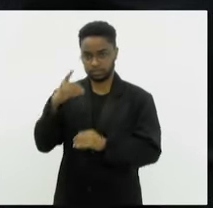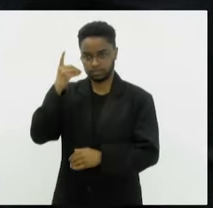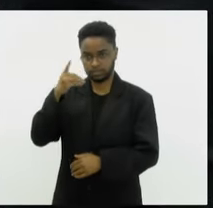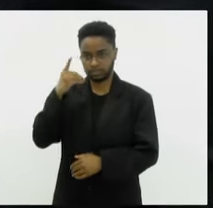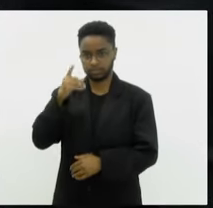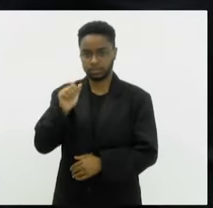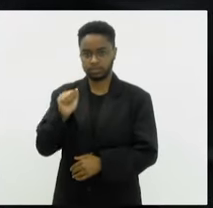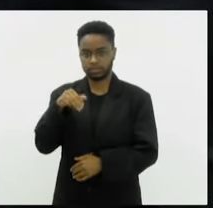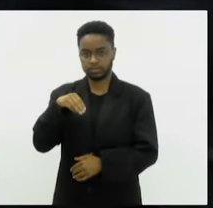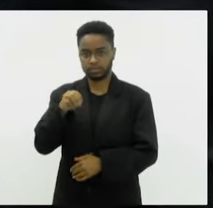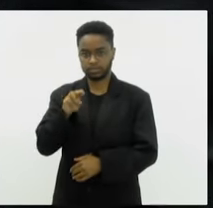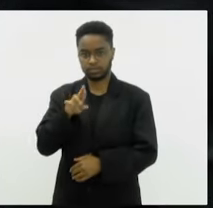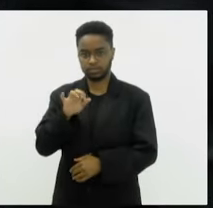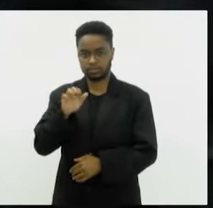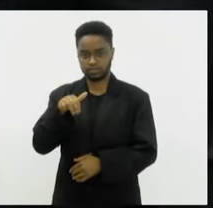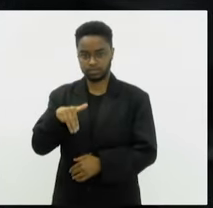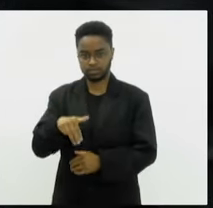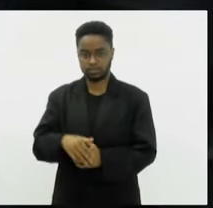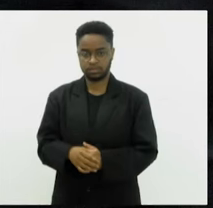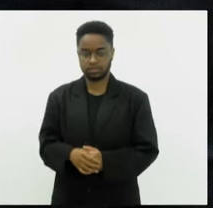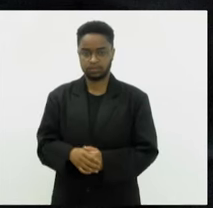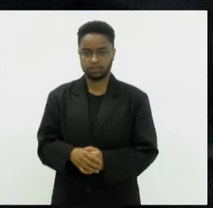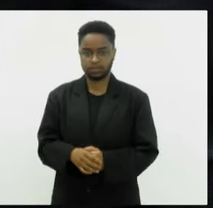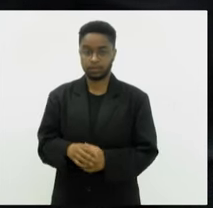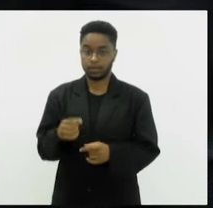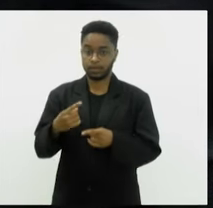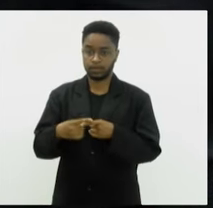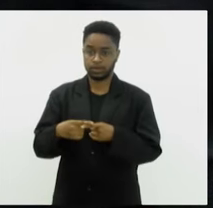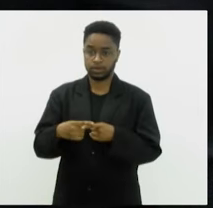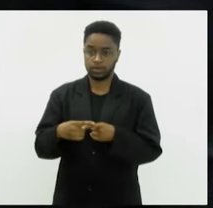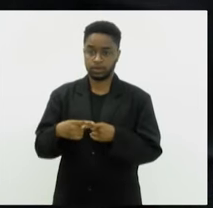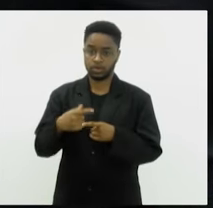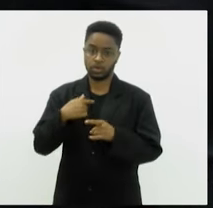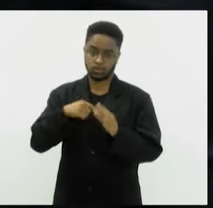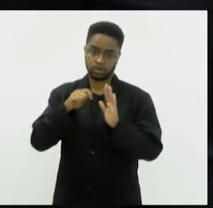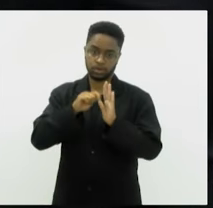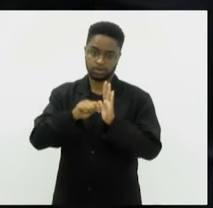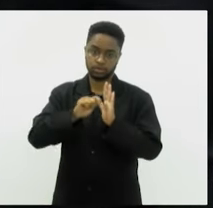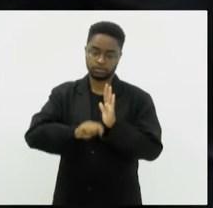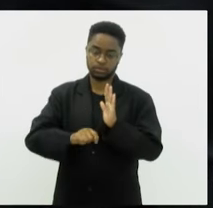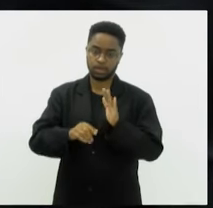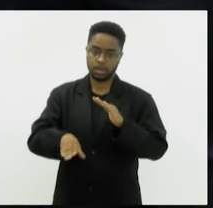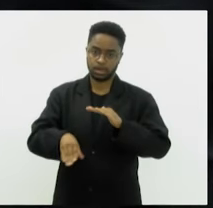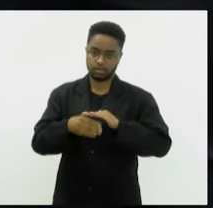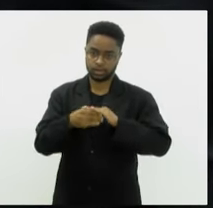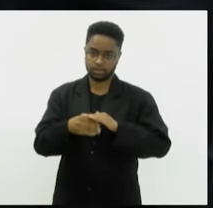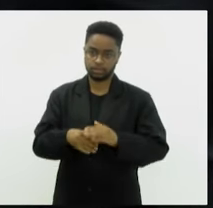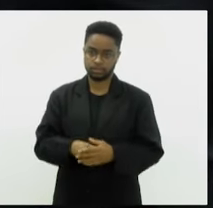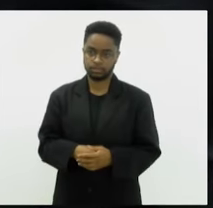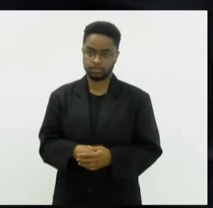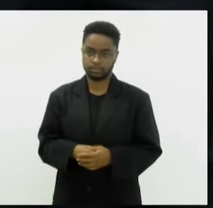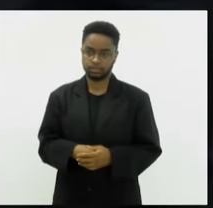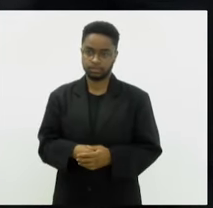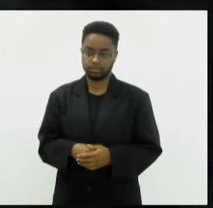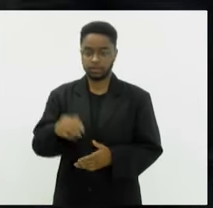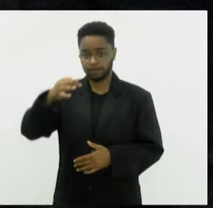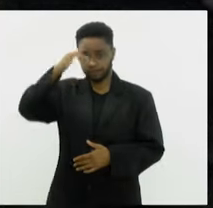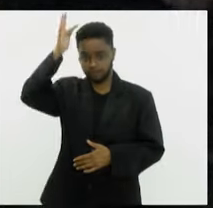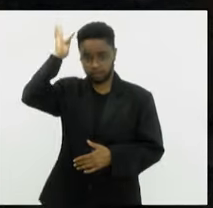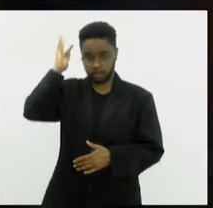Rodrigo Amorim, porque eu sou autor de emendas. Tá. Fred Pacheco estava online